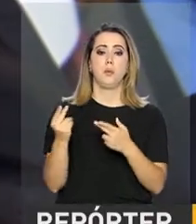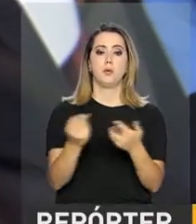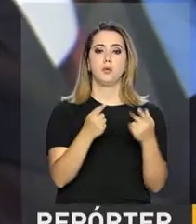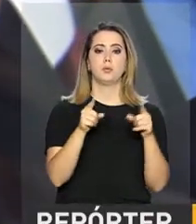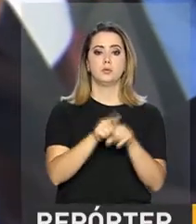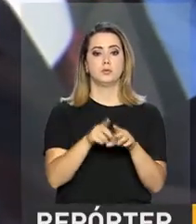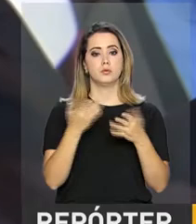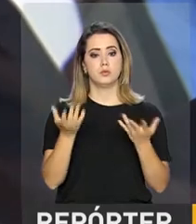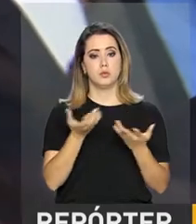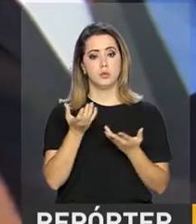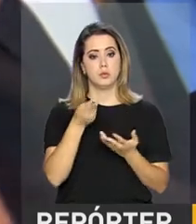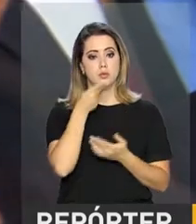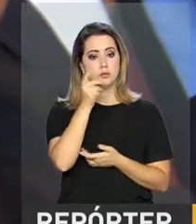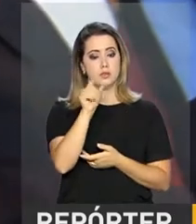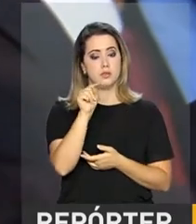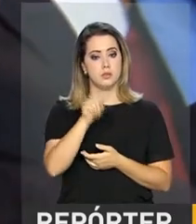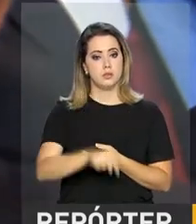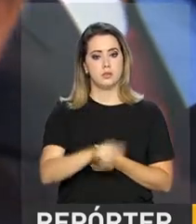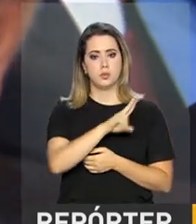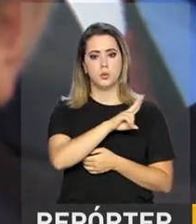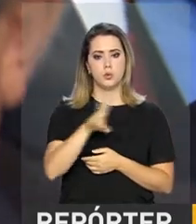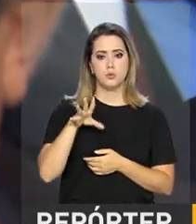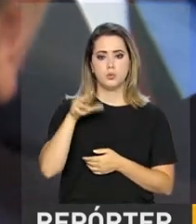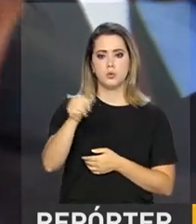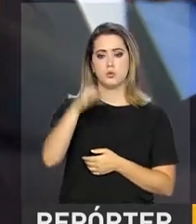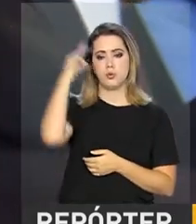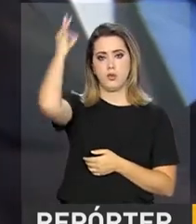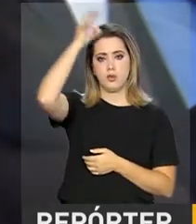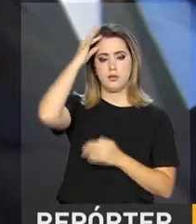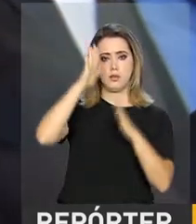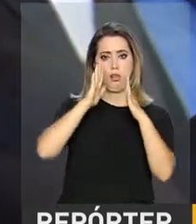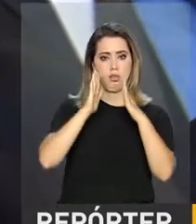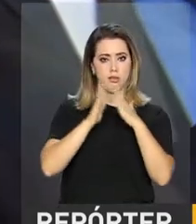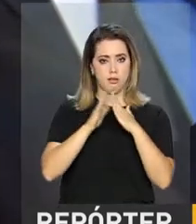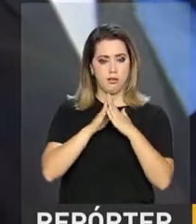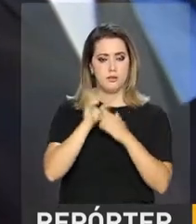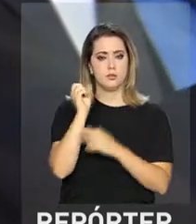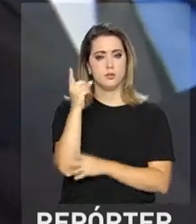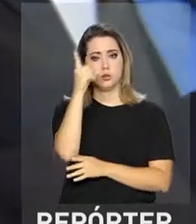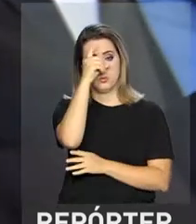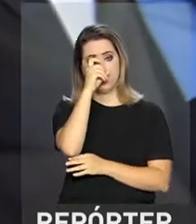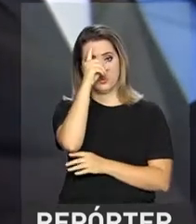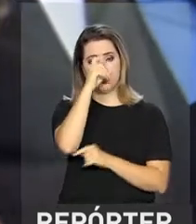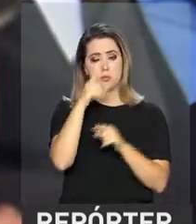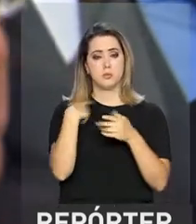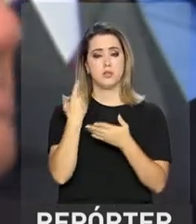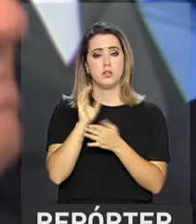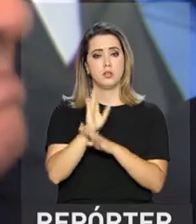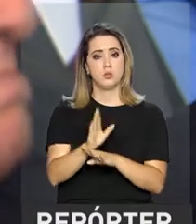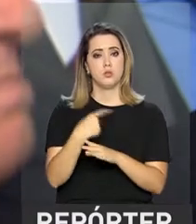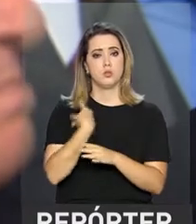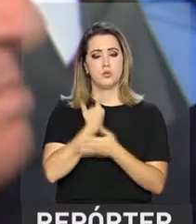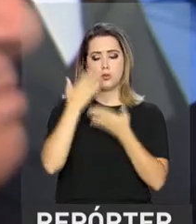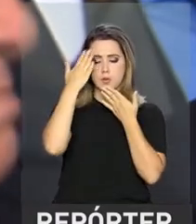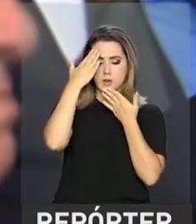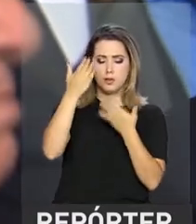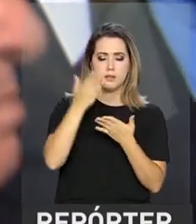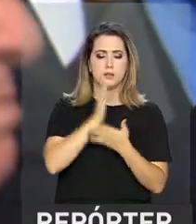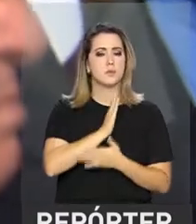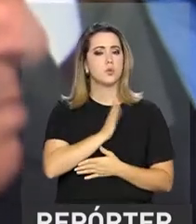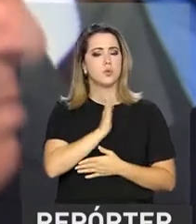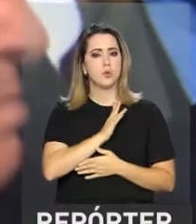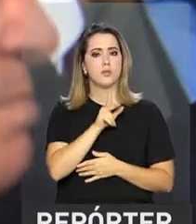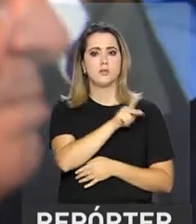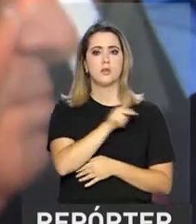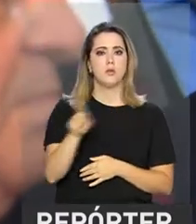então eu queria deixar aqui em nome de todas as santas casas e hospitais filantrópicos o nosso agradecimento a decoração o